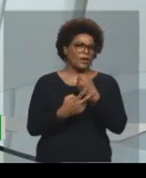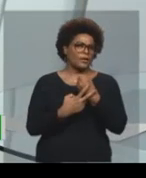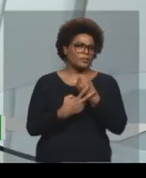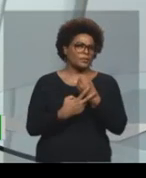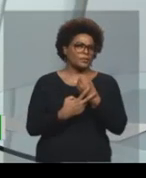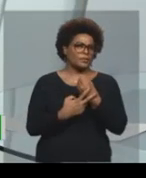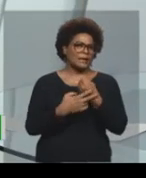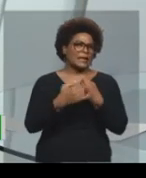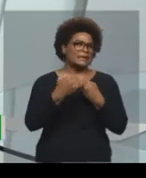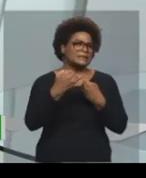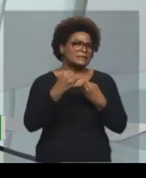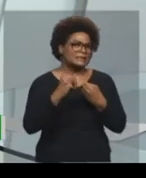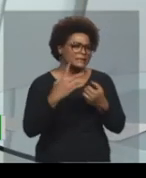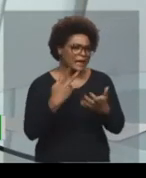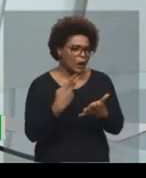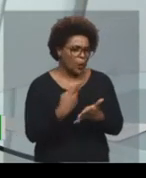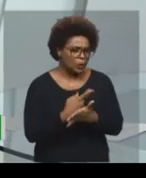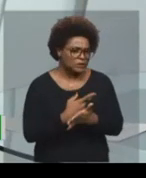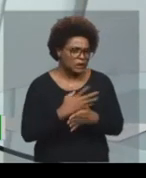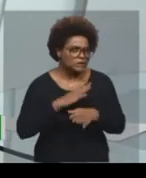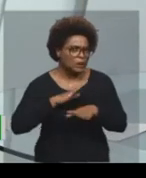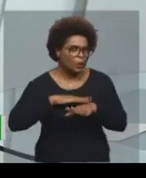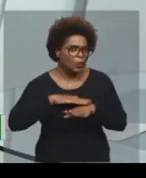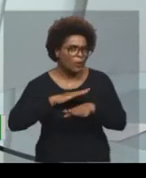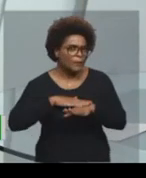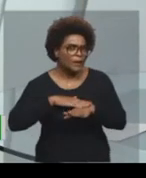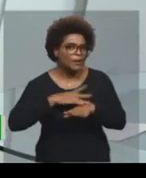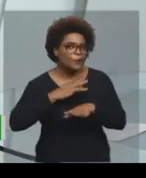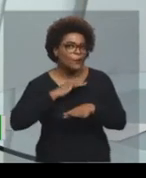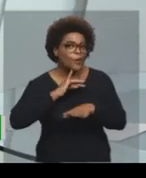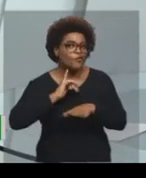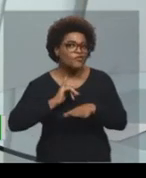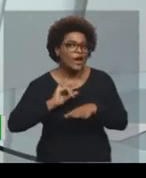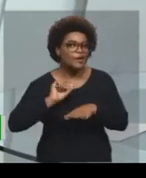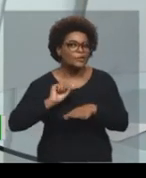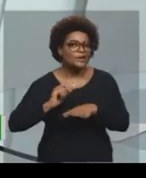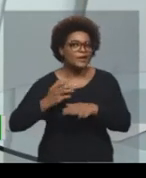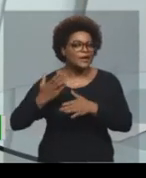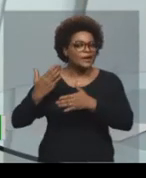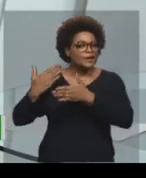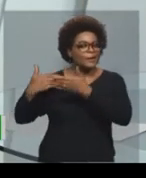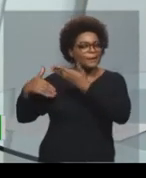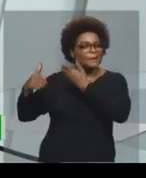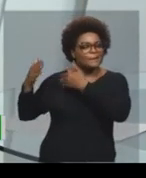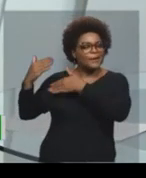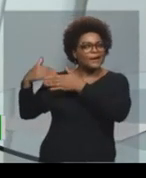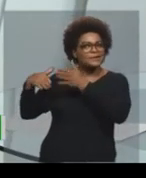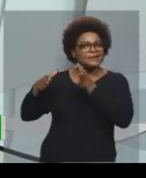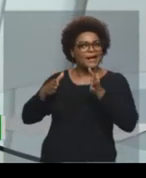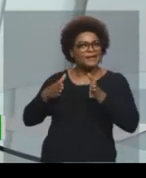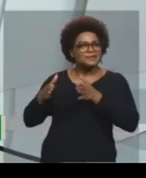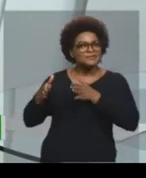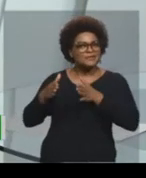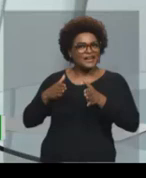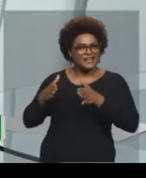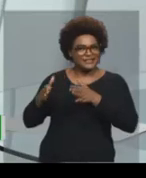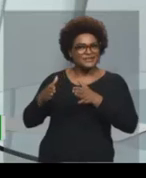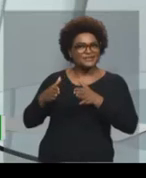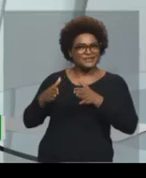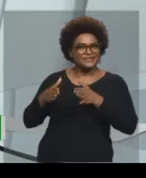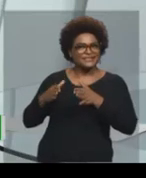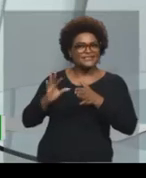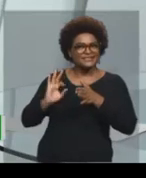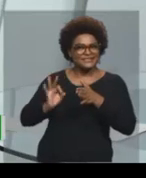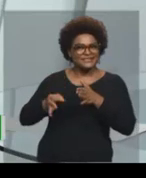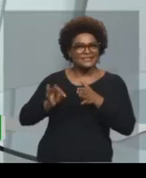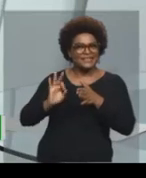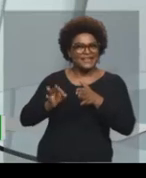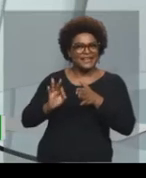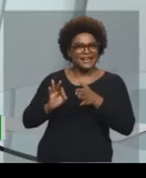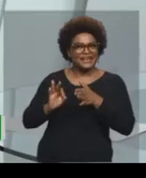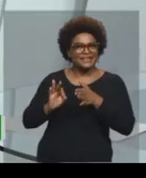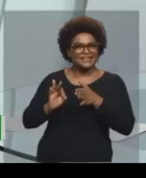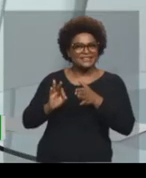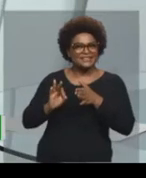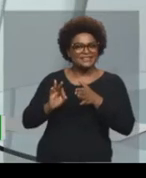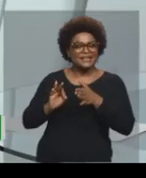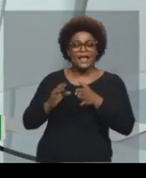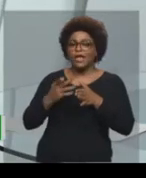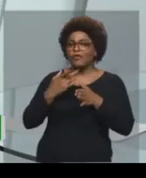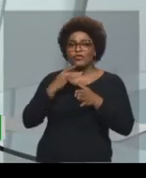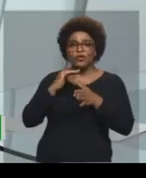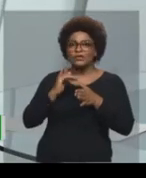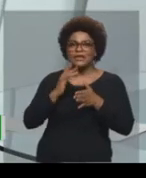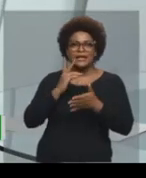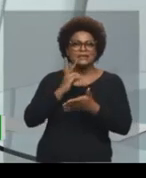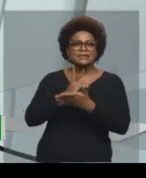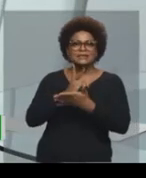narro no passado, né? No pretérito, às vezes pretérito perfeito, pretérito imperfeito, mais que perfeito, né? Eu narro no